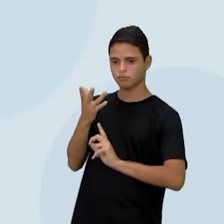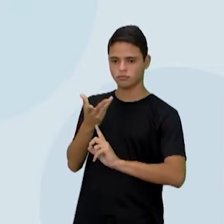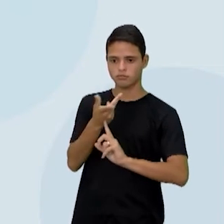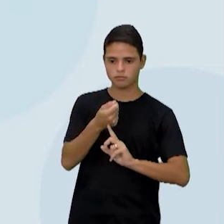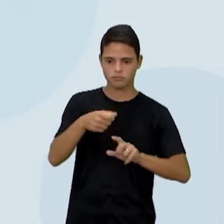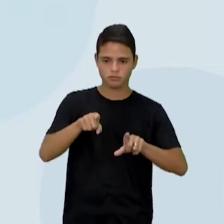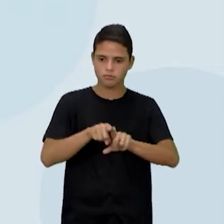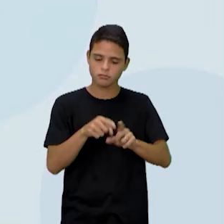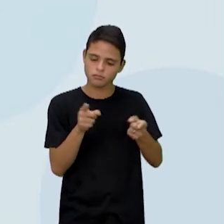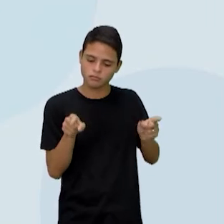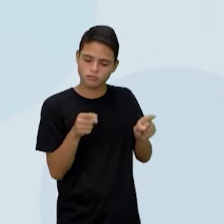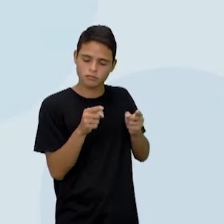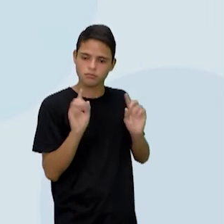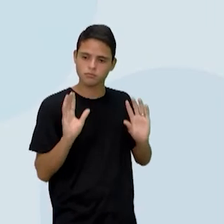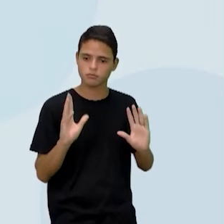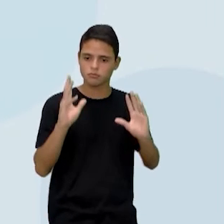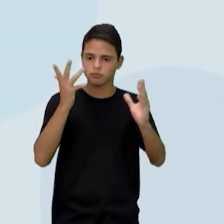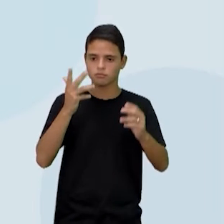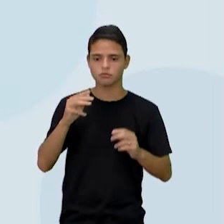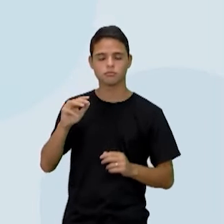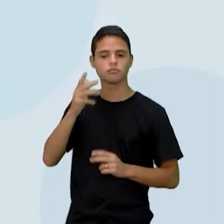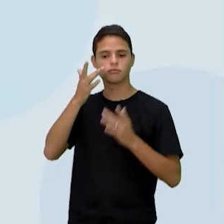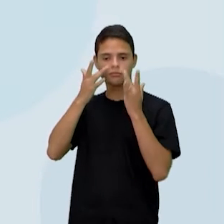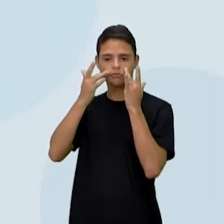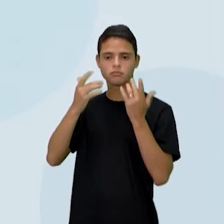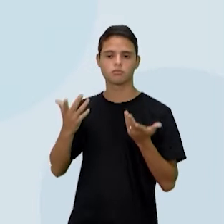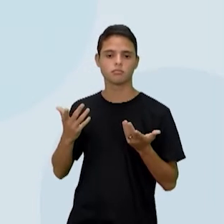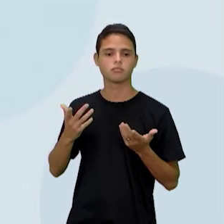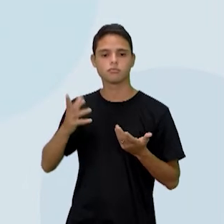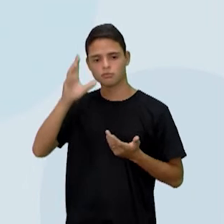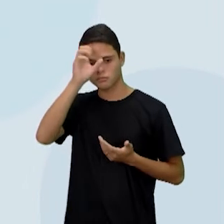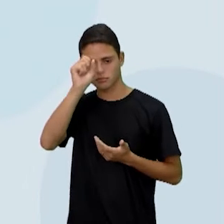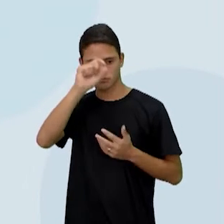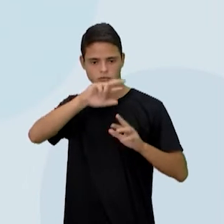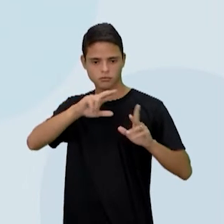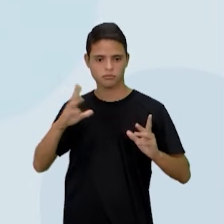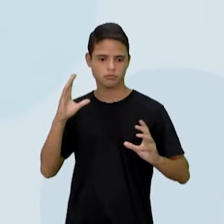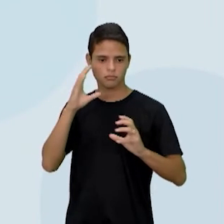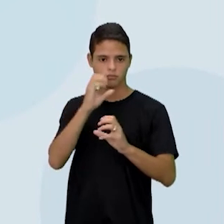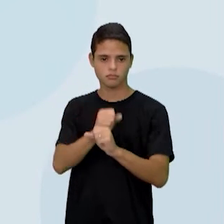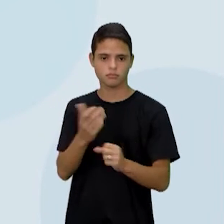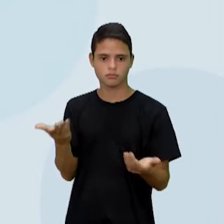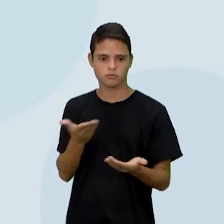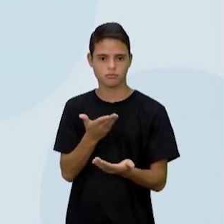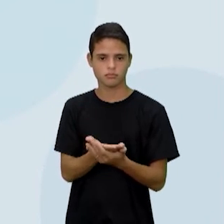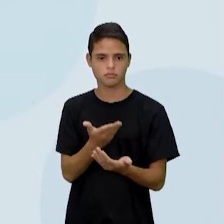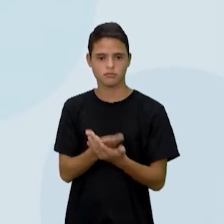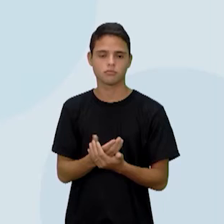o fazer teatral no corpo do ator. Então, nós aprendemos sobre tudo isso na nossa aulinha de hoje,